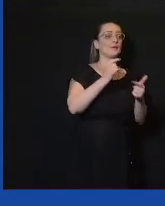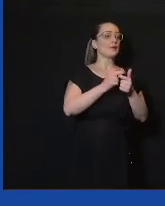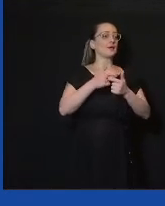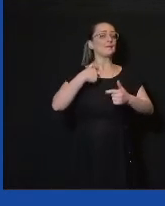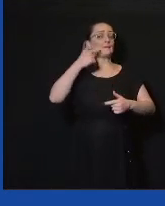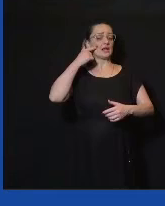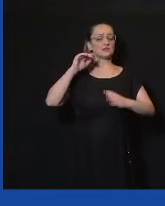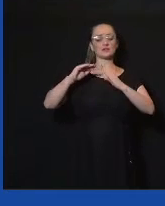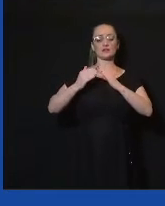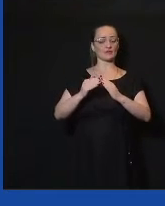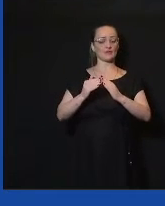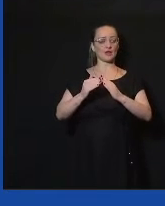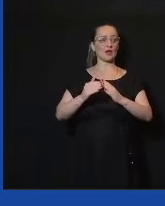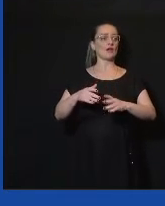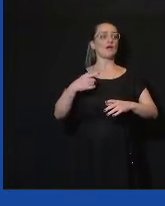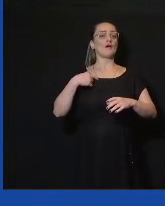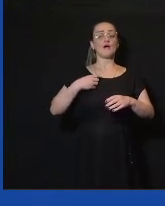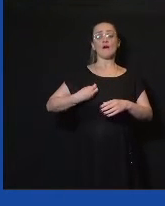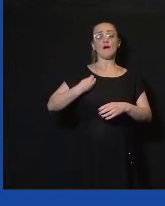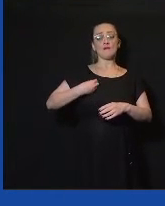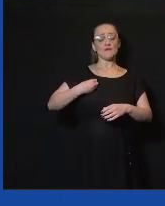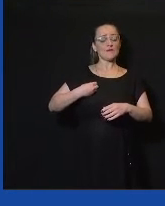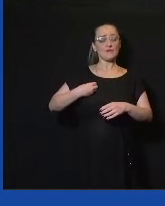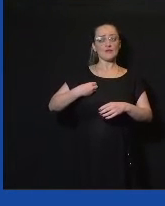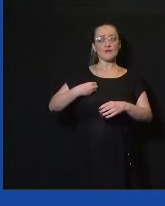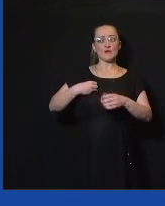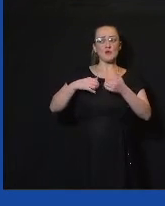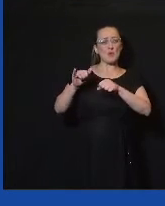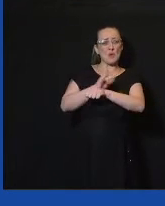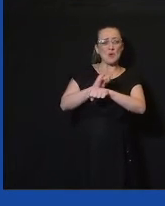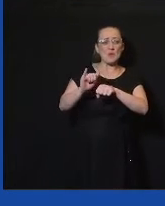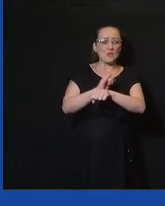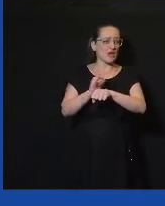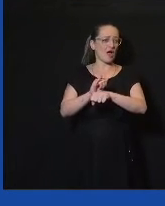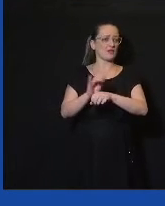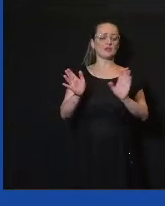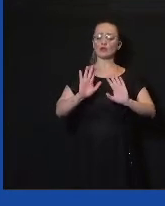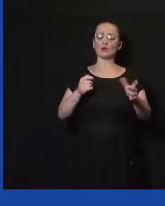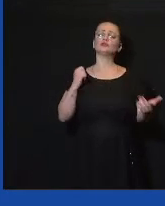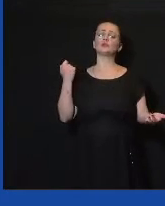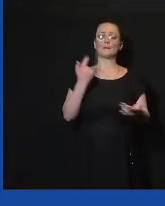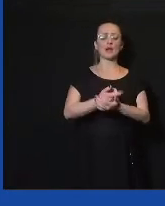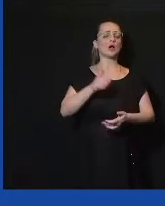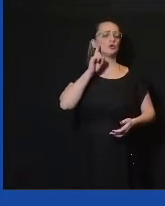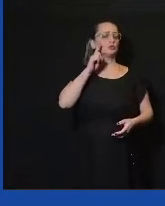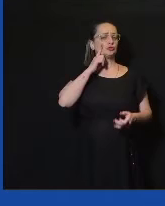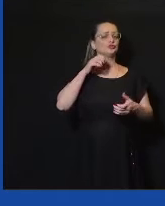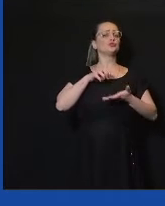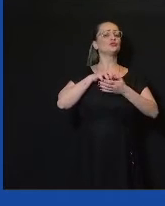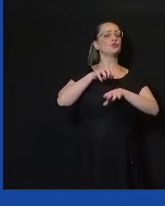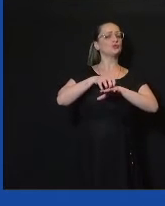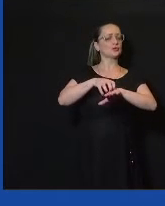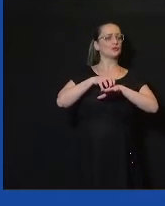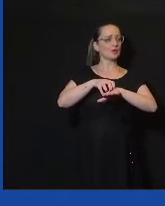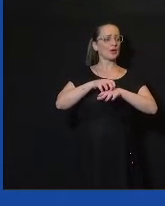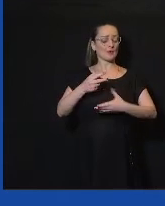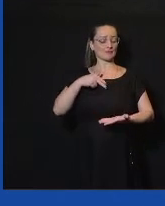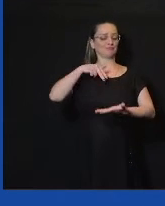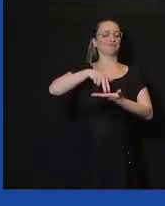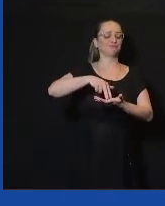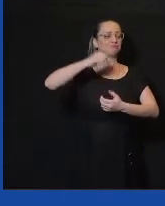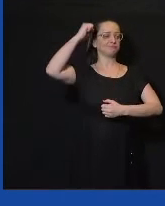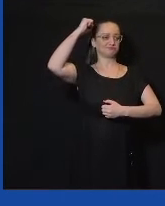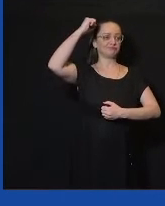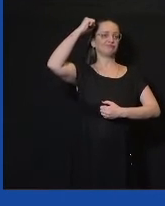favela vive de gato? Não, a gente paga o imposto. A gente paga R$4,30 de um transporte público, que é caro pra cacete pra você andar em pé,